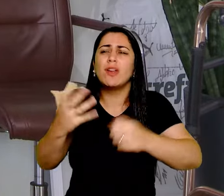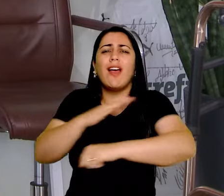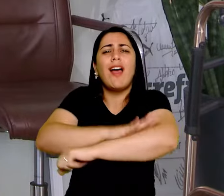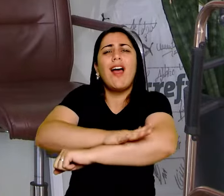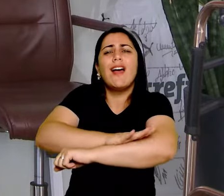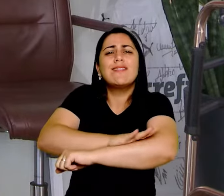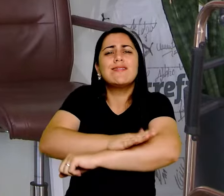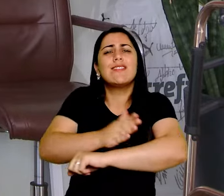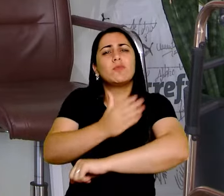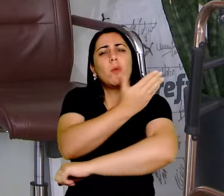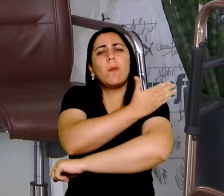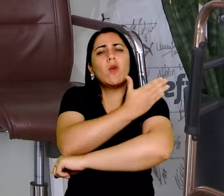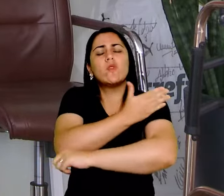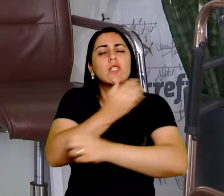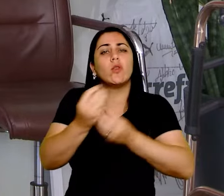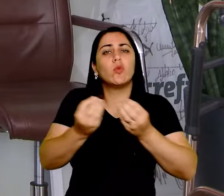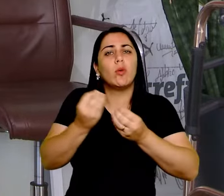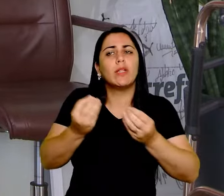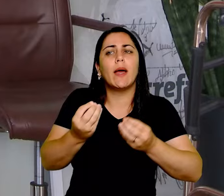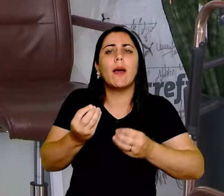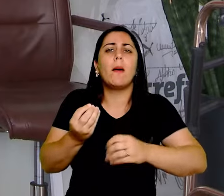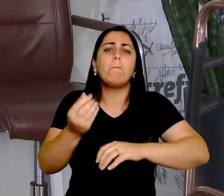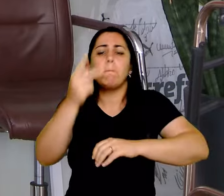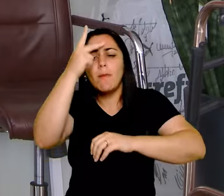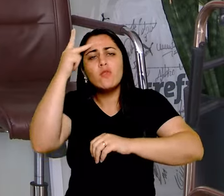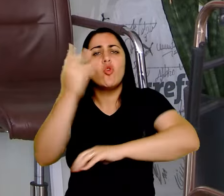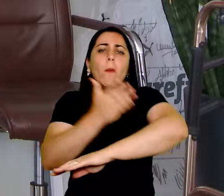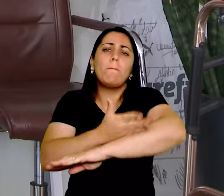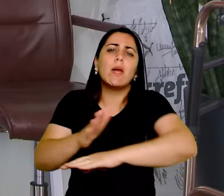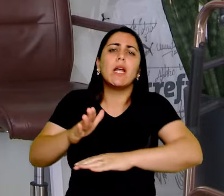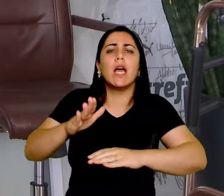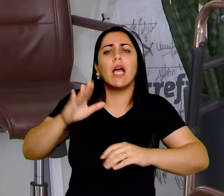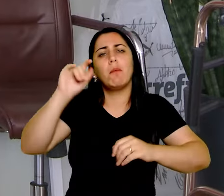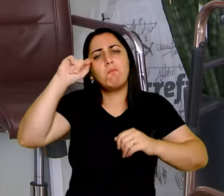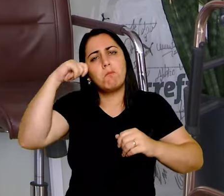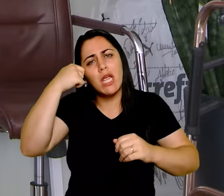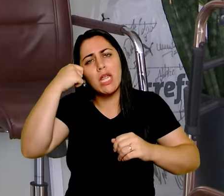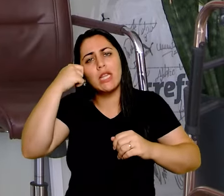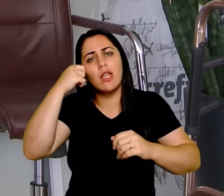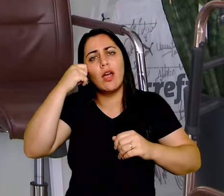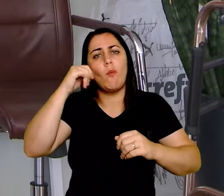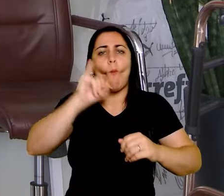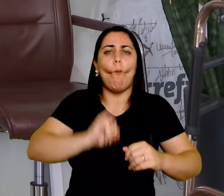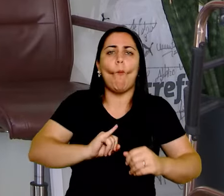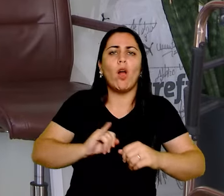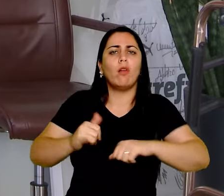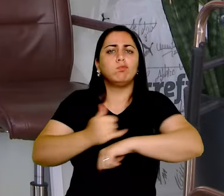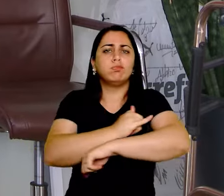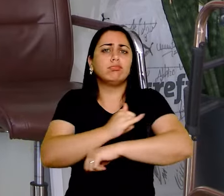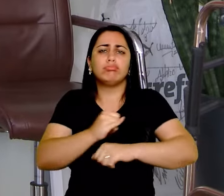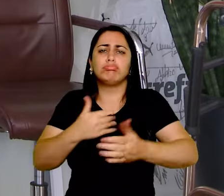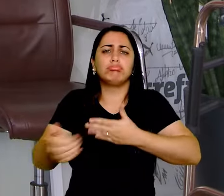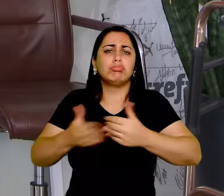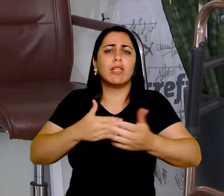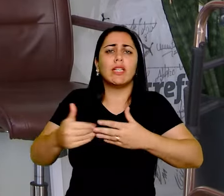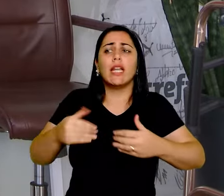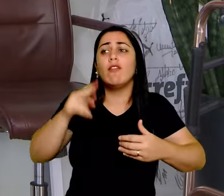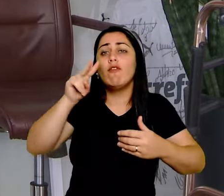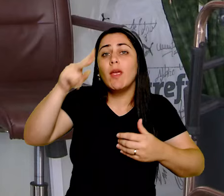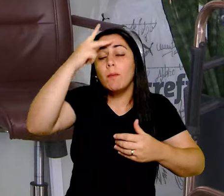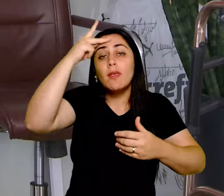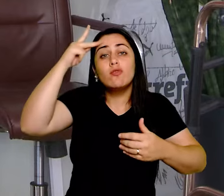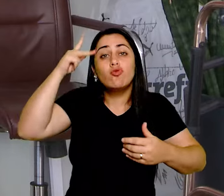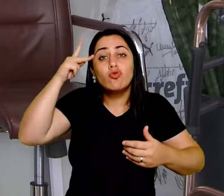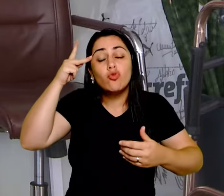é o racismo, esse preconceito. Para ele, o que é o branco ou preto, magro ou gordo, não existe. Existe a pessoa, como